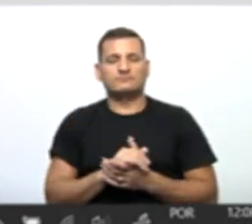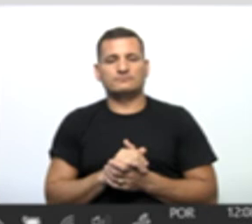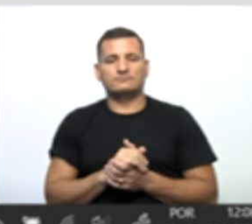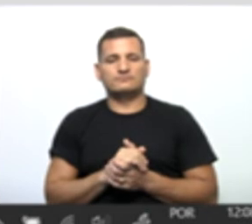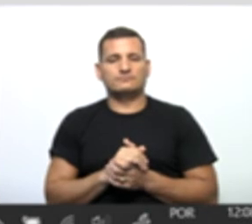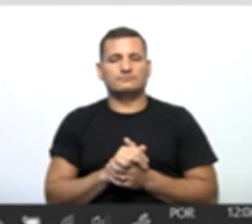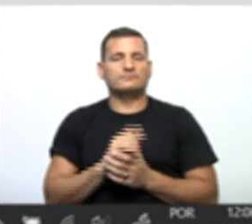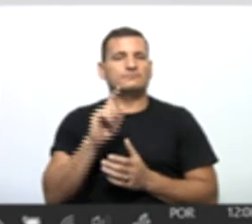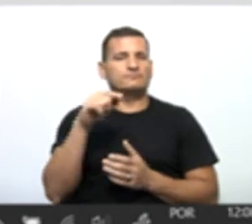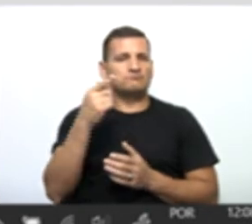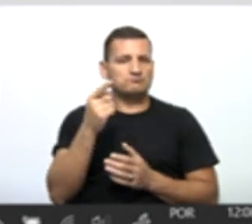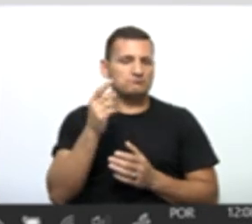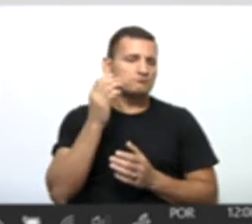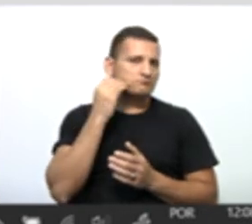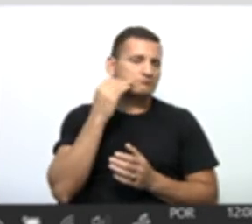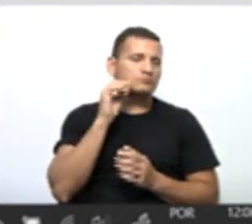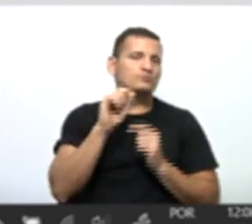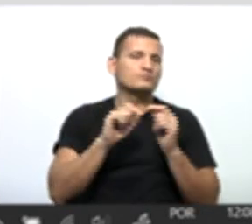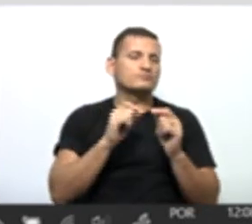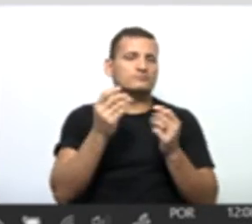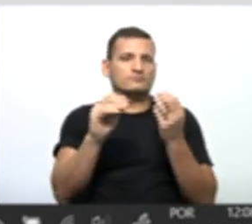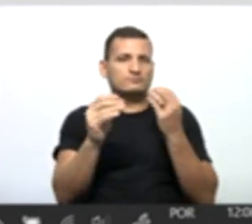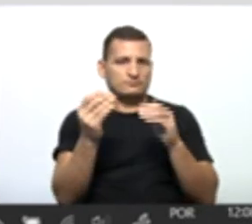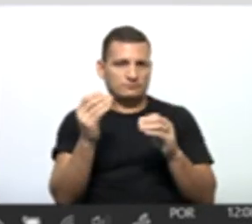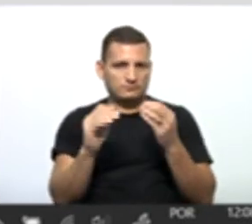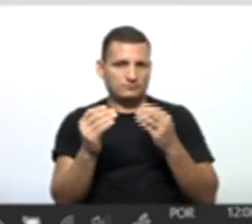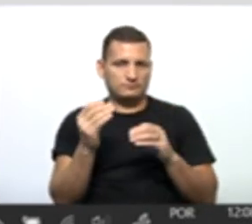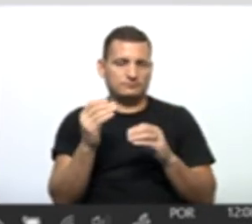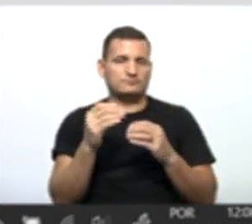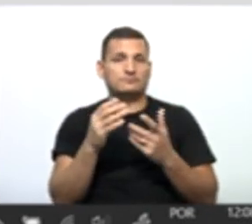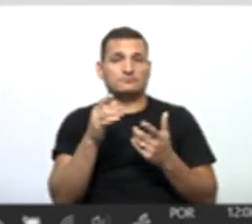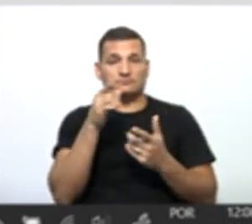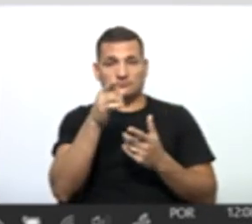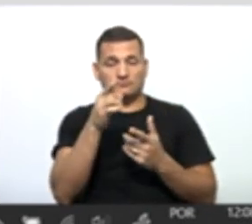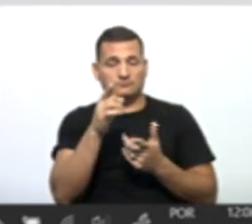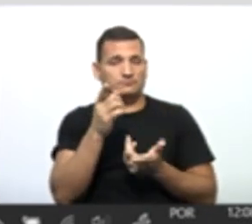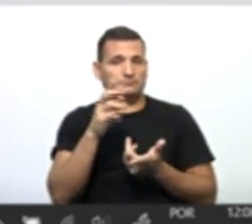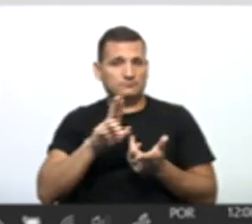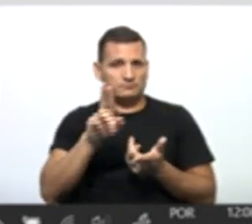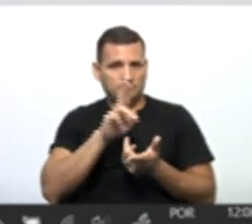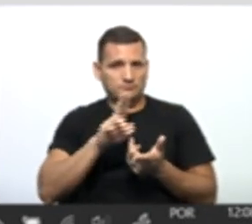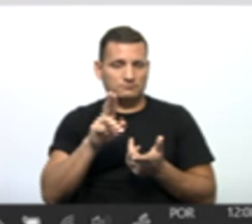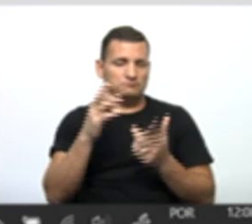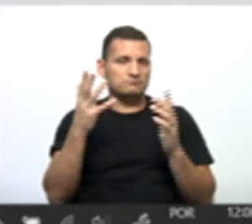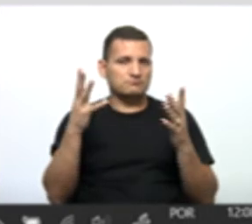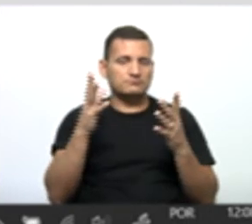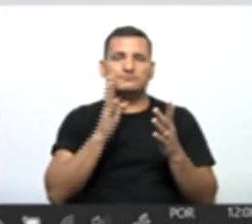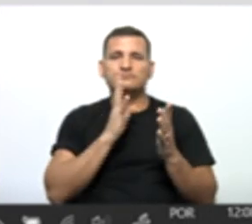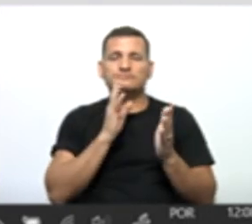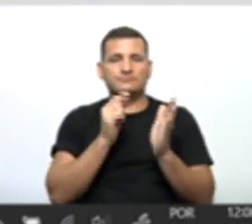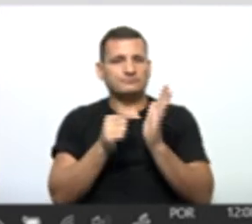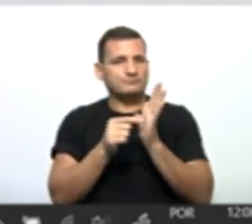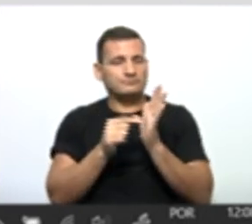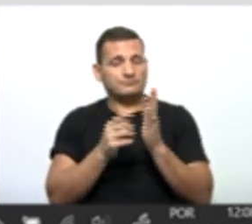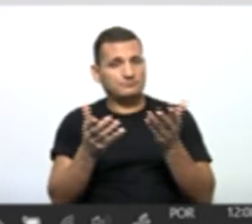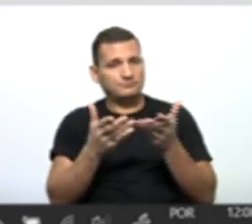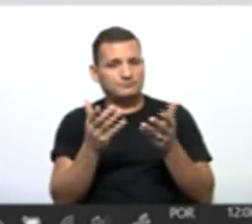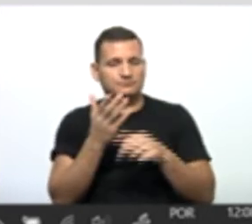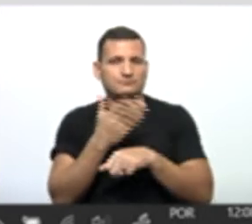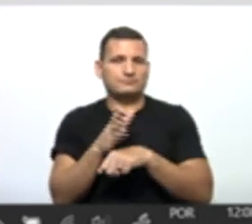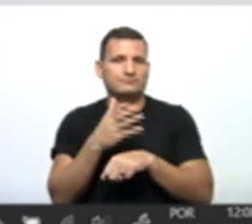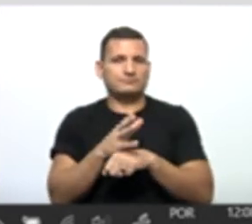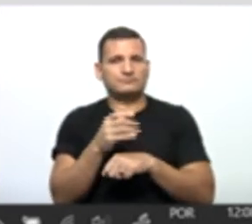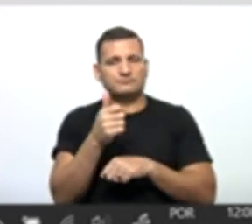ser levantados. Então assim, você aluno que utilizou, conhece a ferramenta, parabéns, agora é praticar,